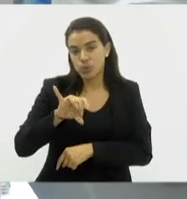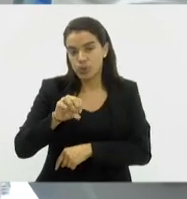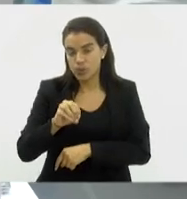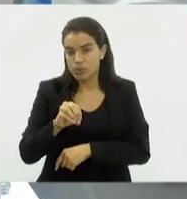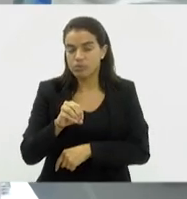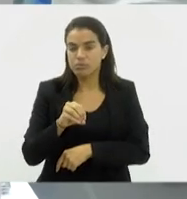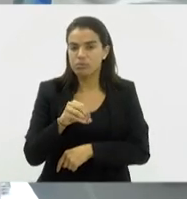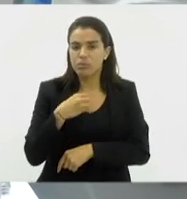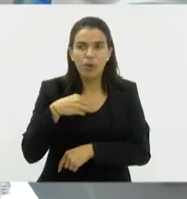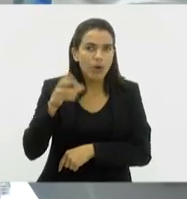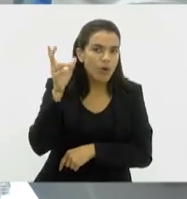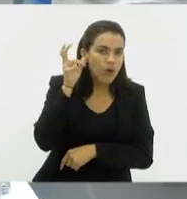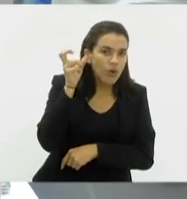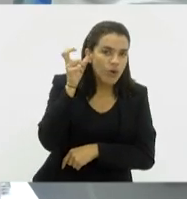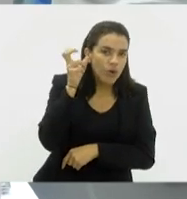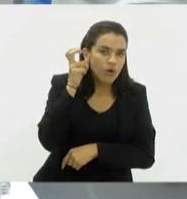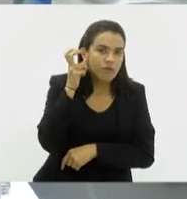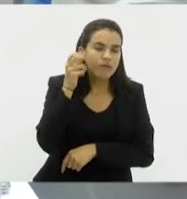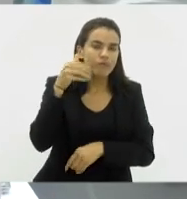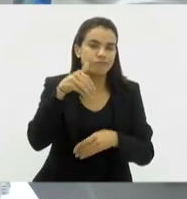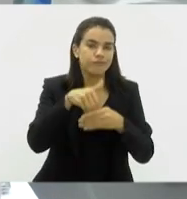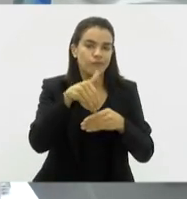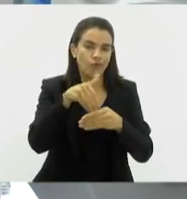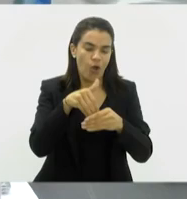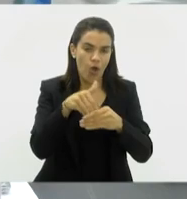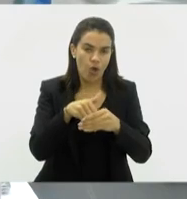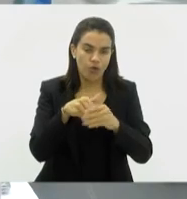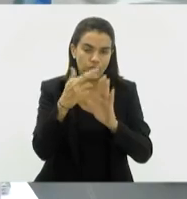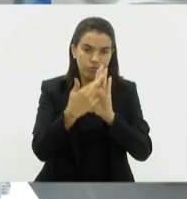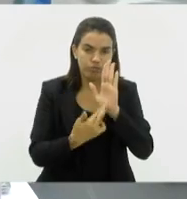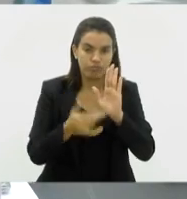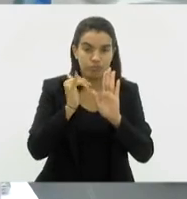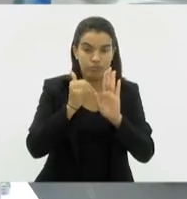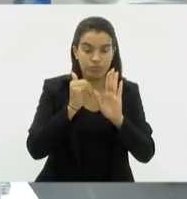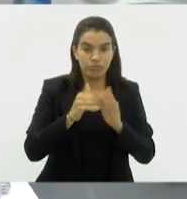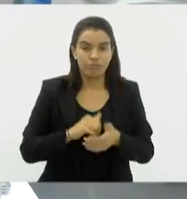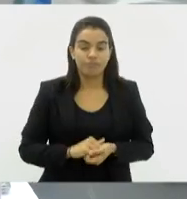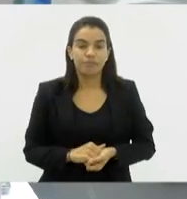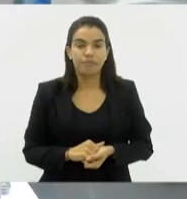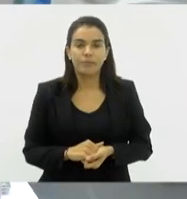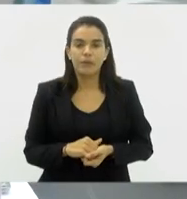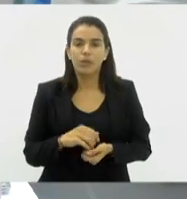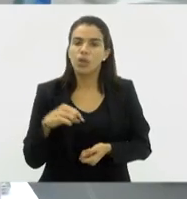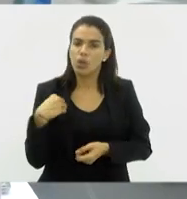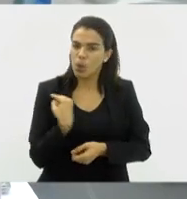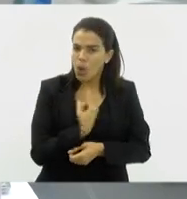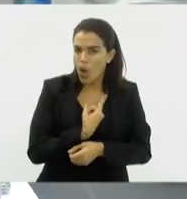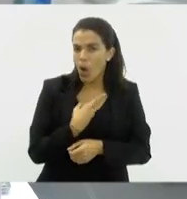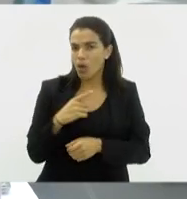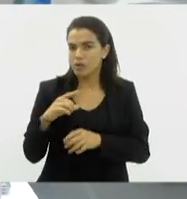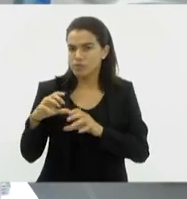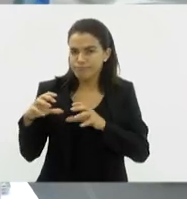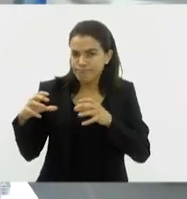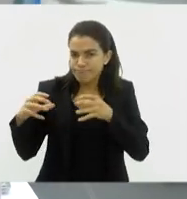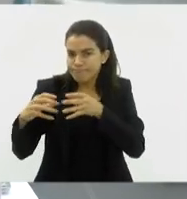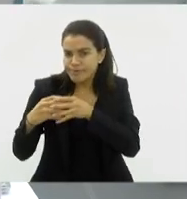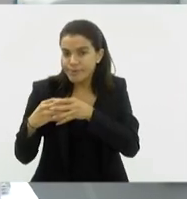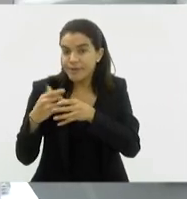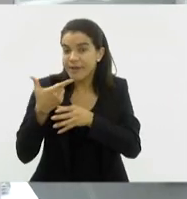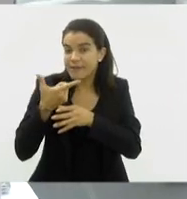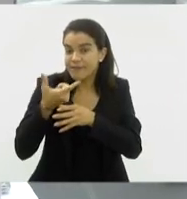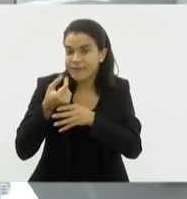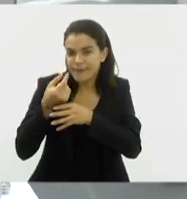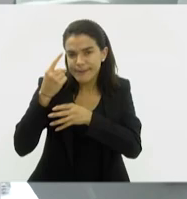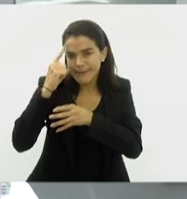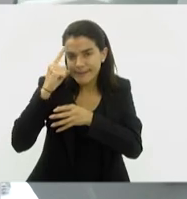ouviu o voto do relator voto sobre o quals debruçamos durante 20